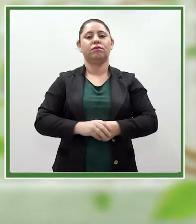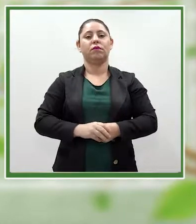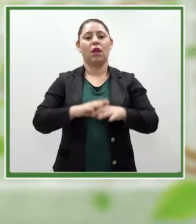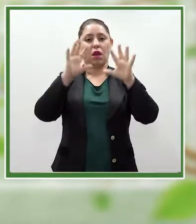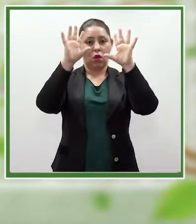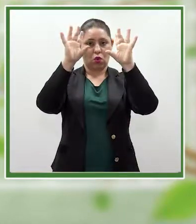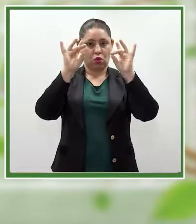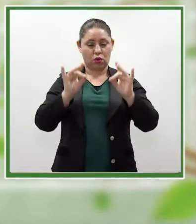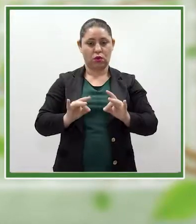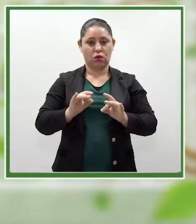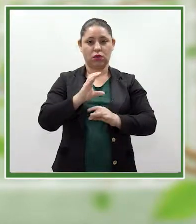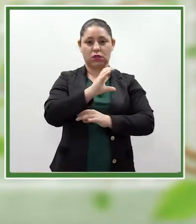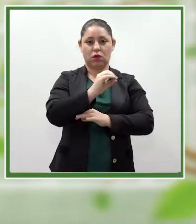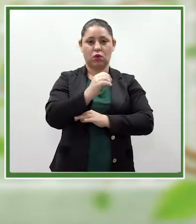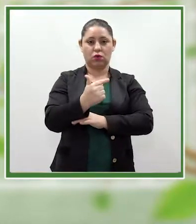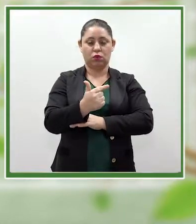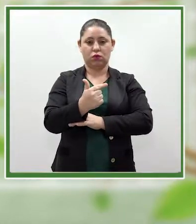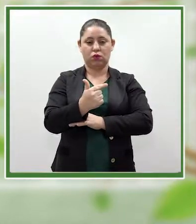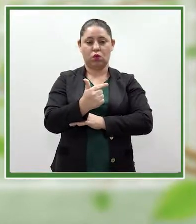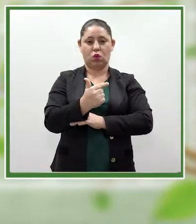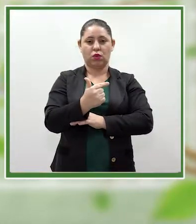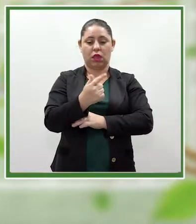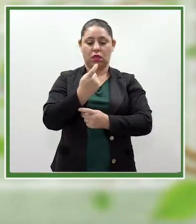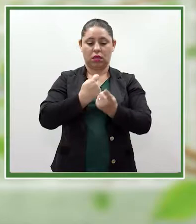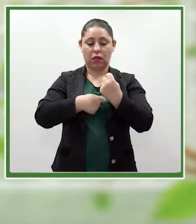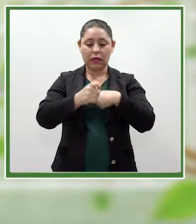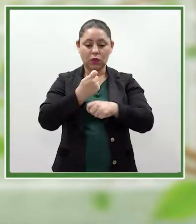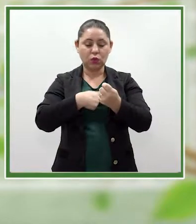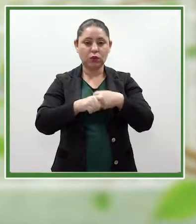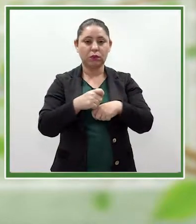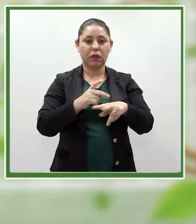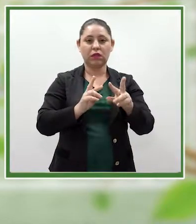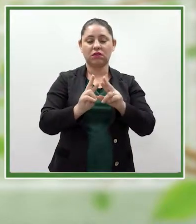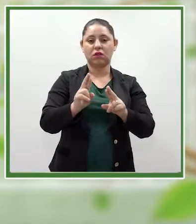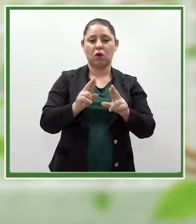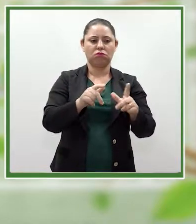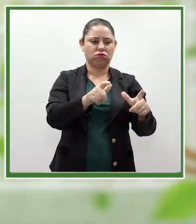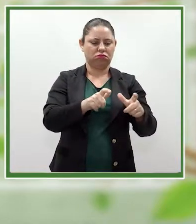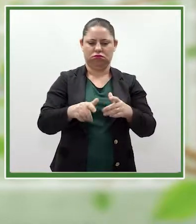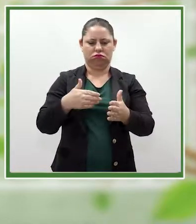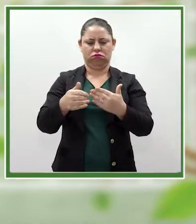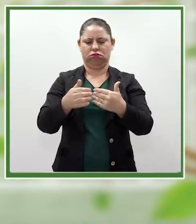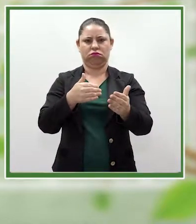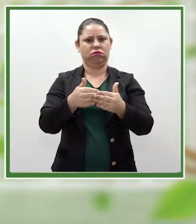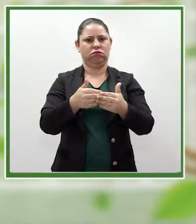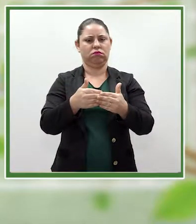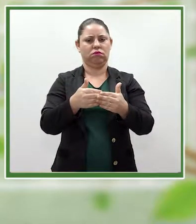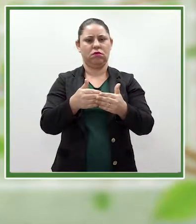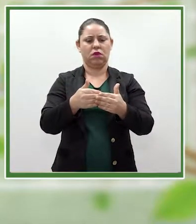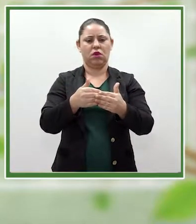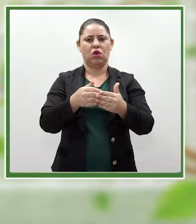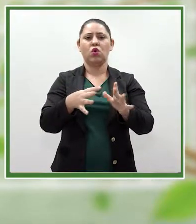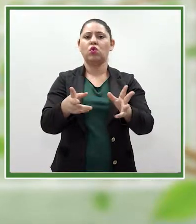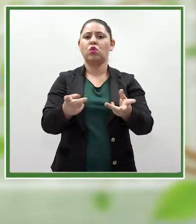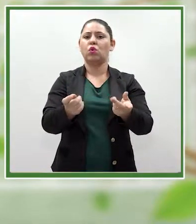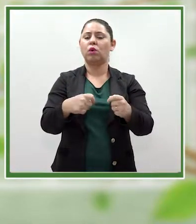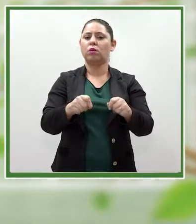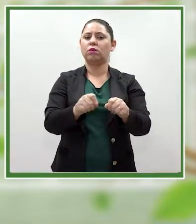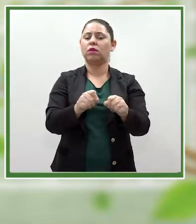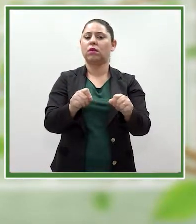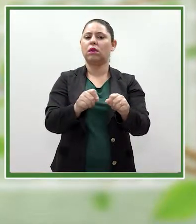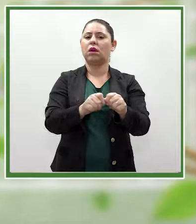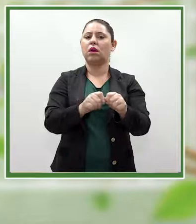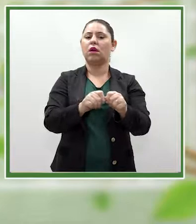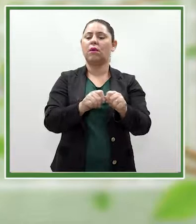do crédito de carbono. Então, esse é o contexto do carbono na economia, seja de qual setor for, né, e